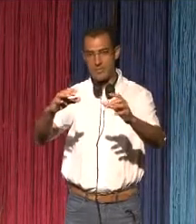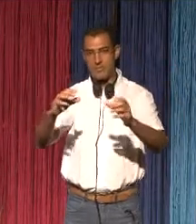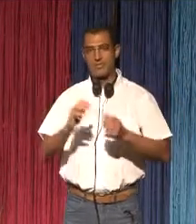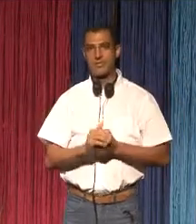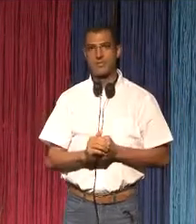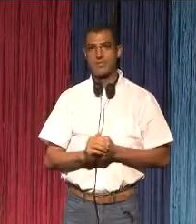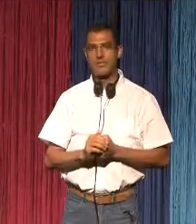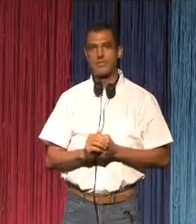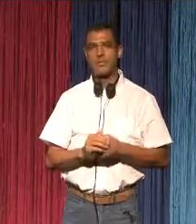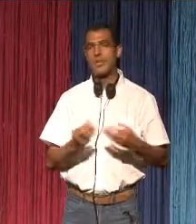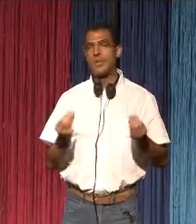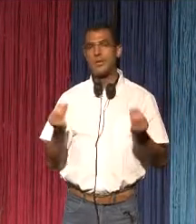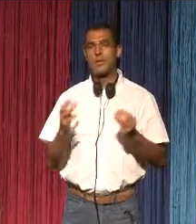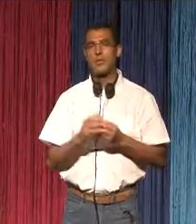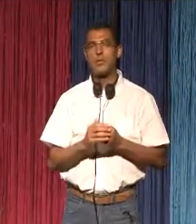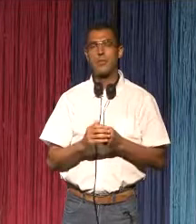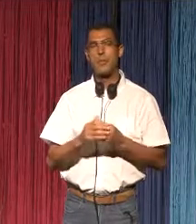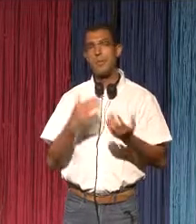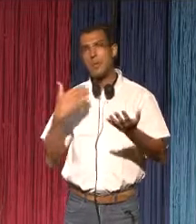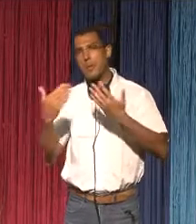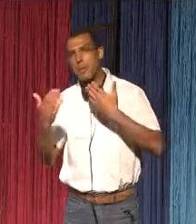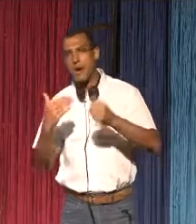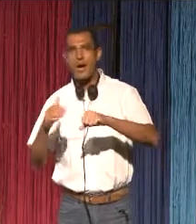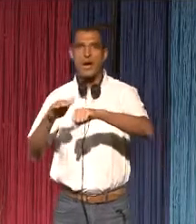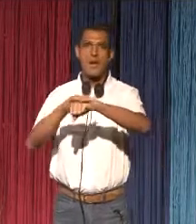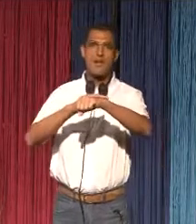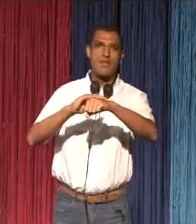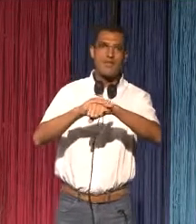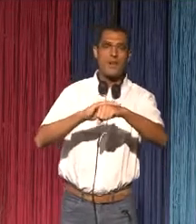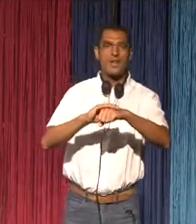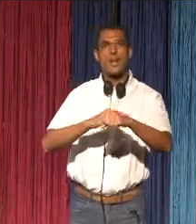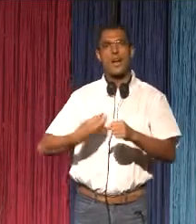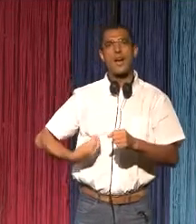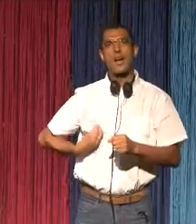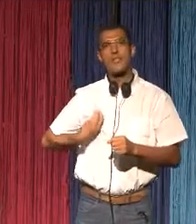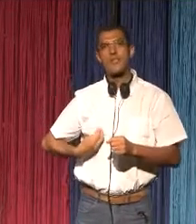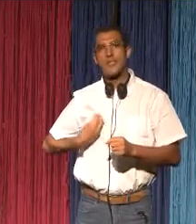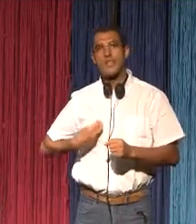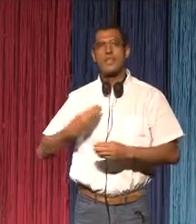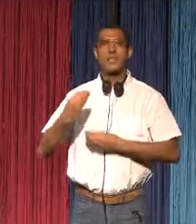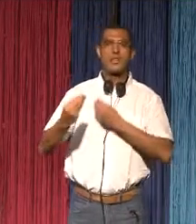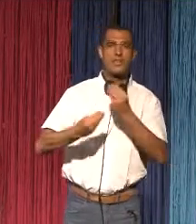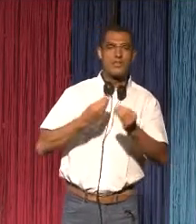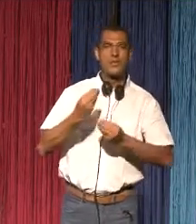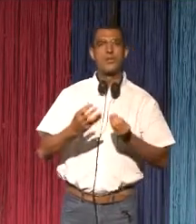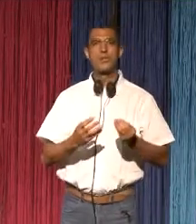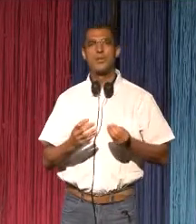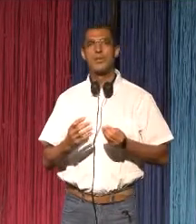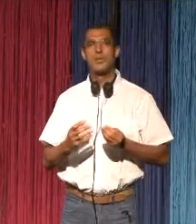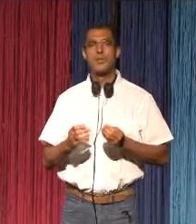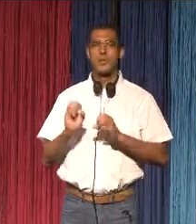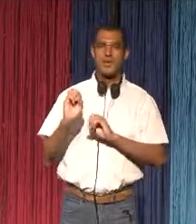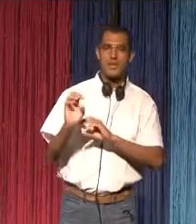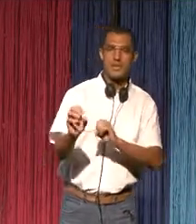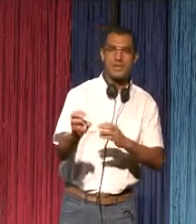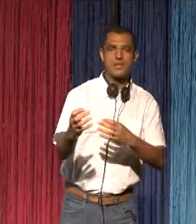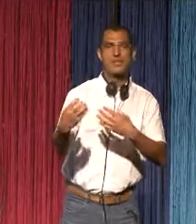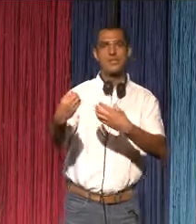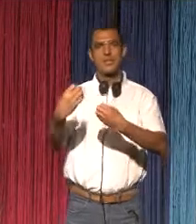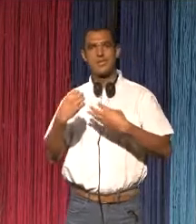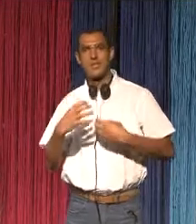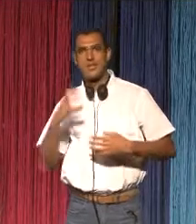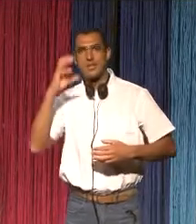e conjecturarem sobre a vida, filosofarem. Isso é escola, né?